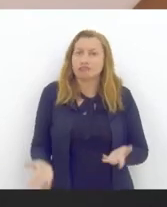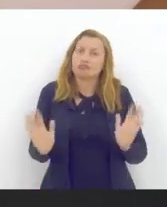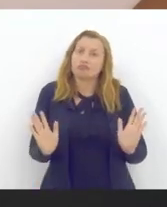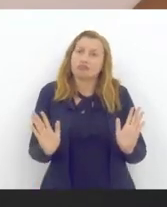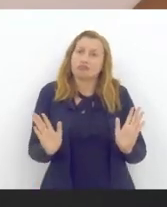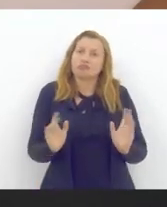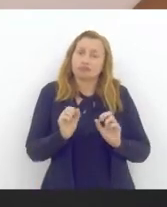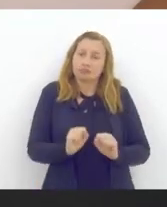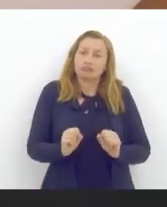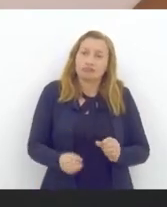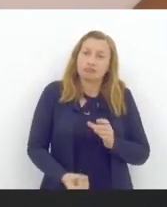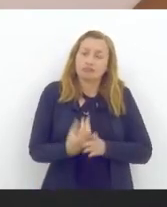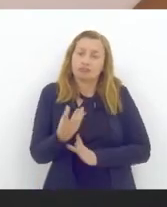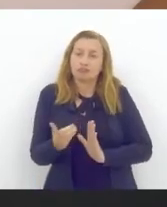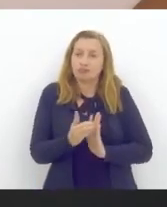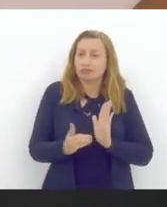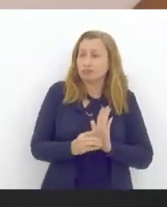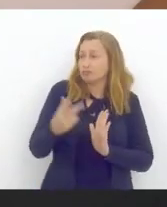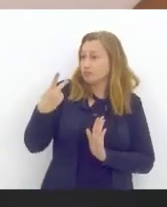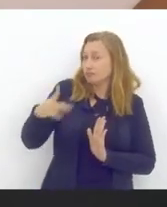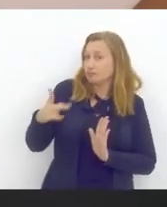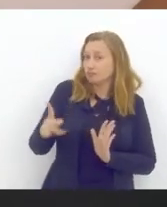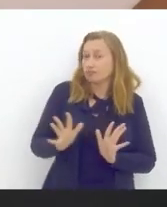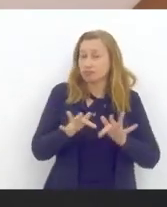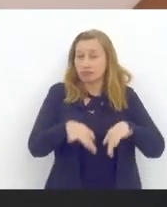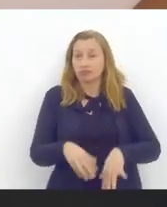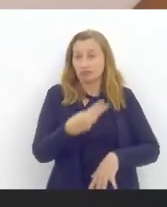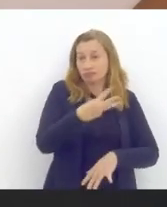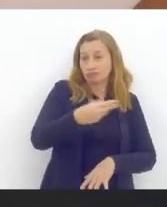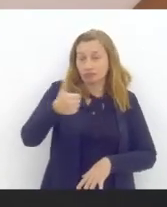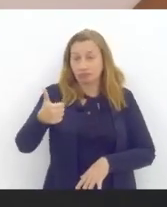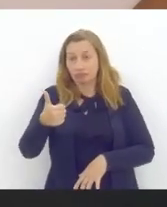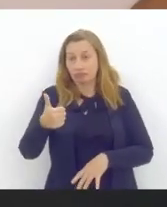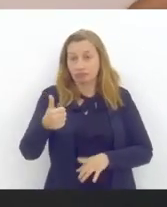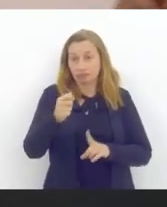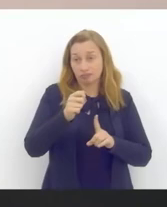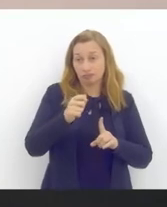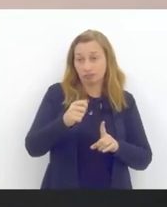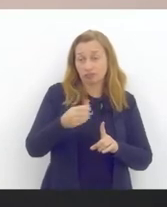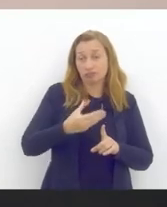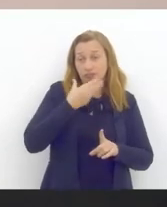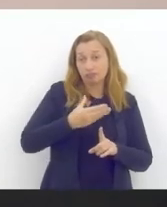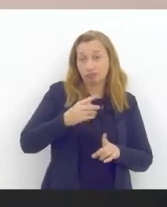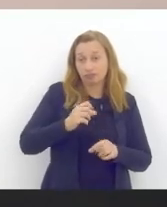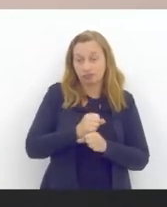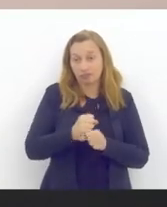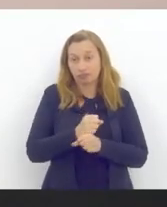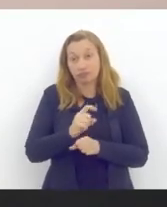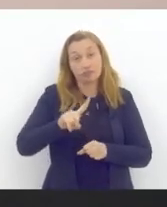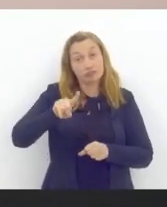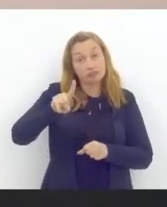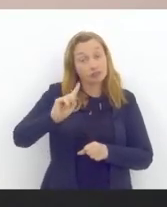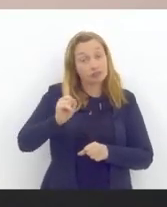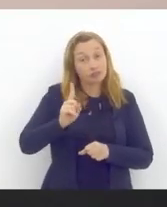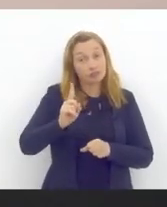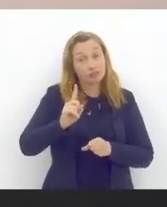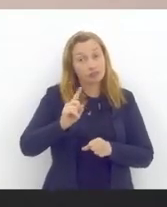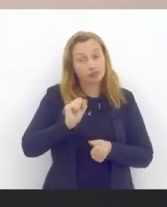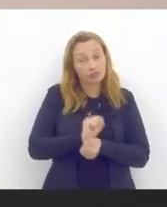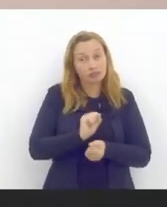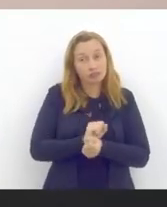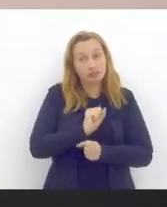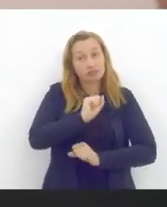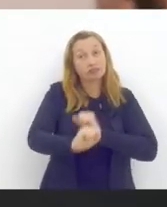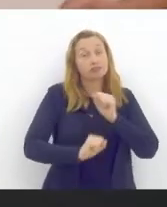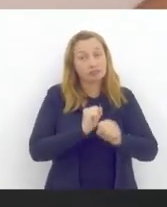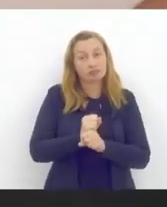pode fazer o decreto dele terminar em 31 de dezembro desse ano e não sair prosseguindo para o ano que vem. Então, é